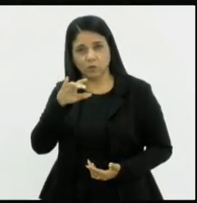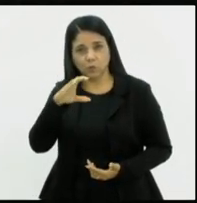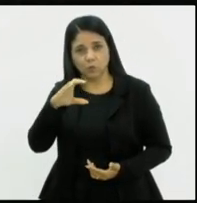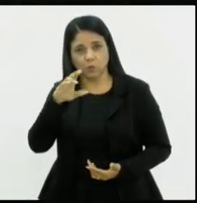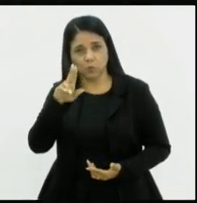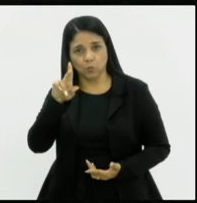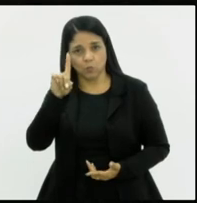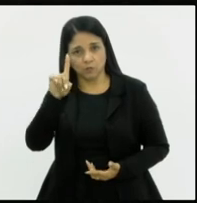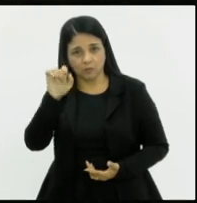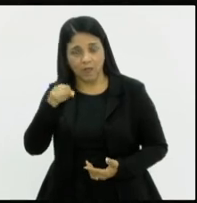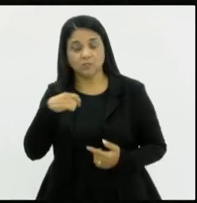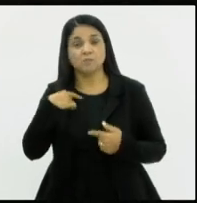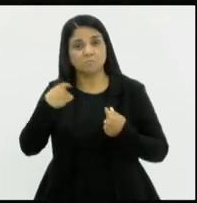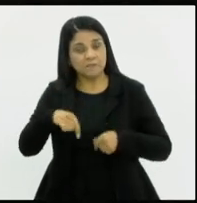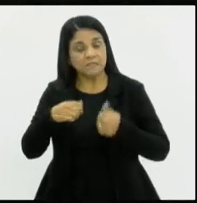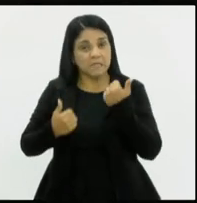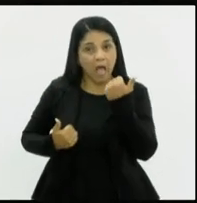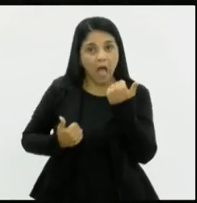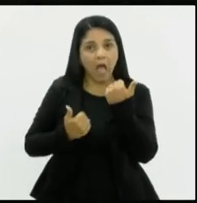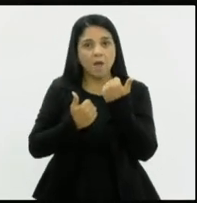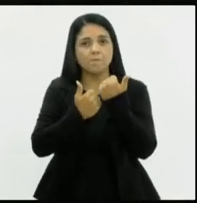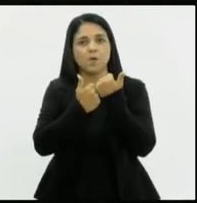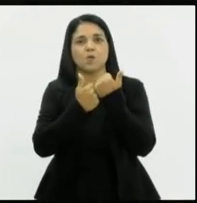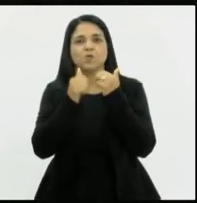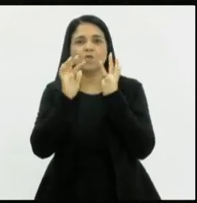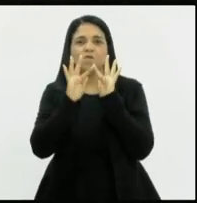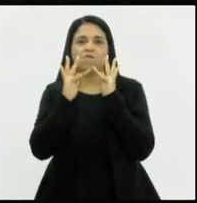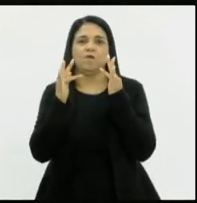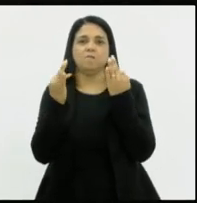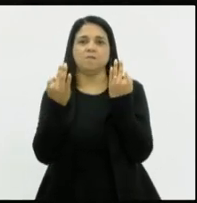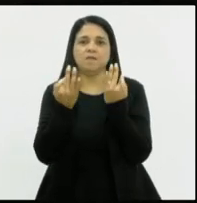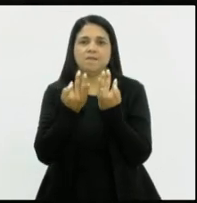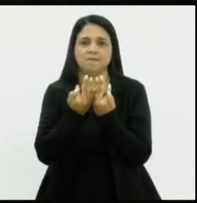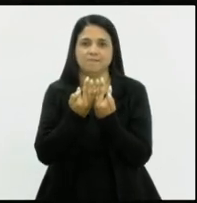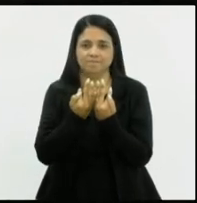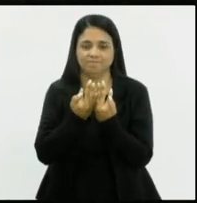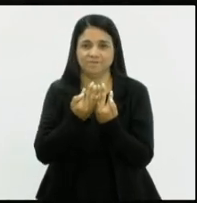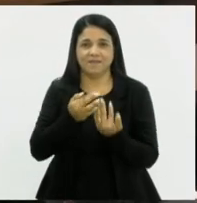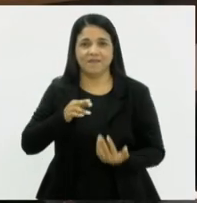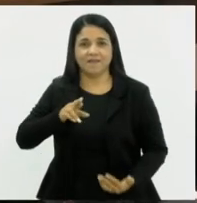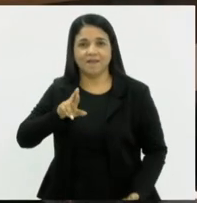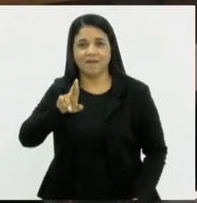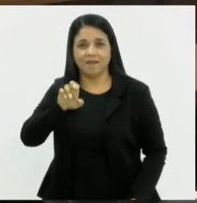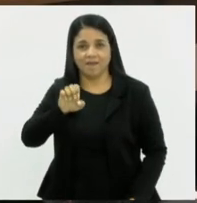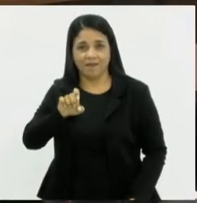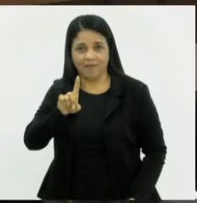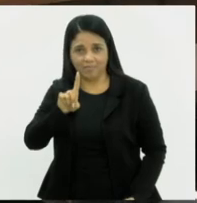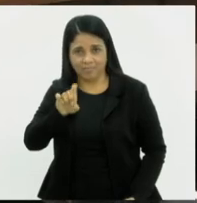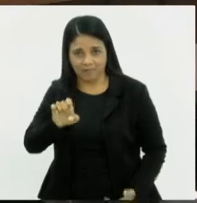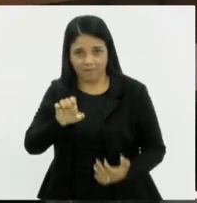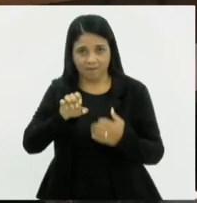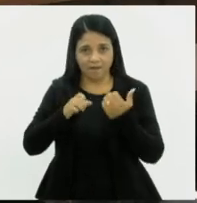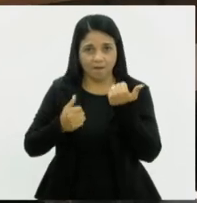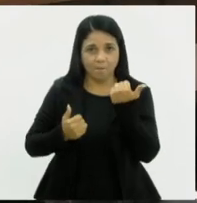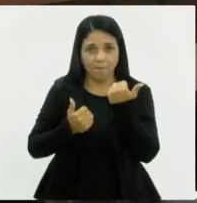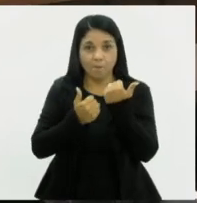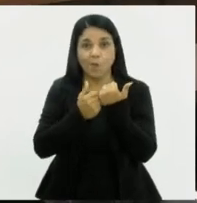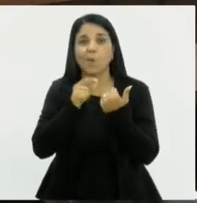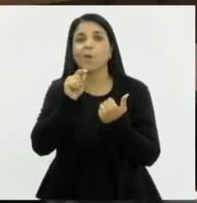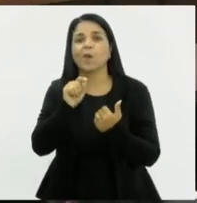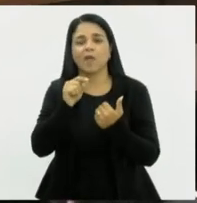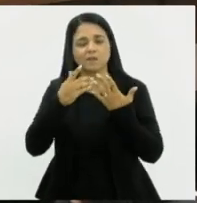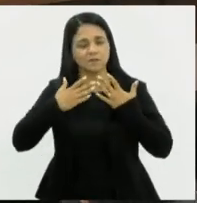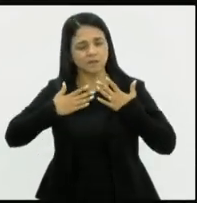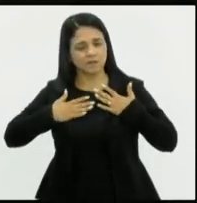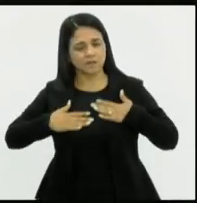mãe atípica precisa de uma rede de apoio. Essa rede de apoio é a que faz ter tranquilidade